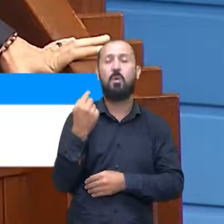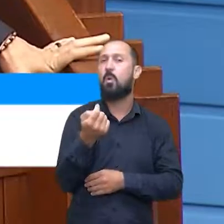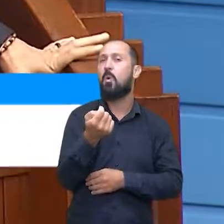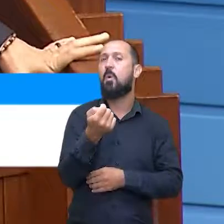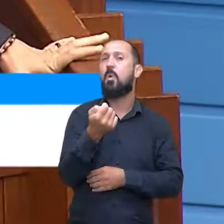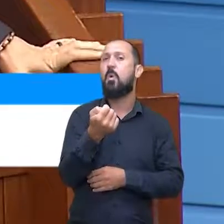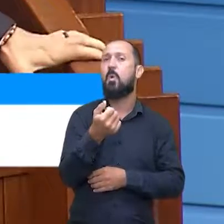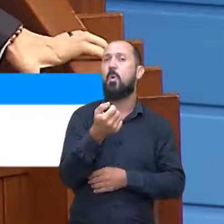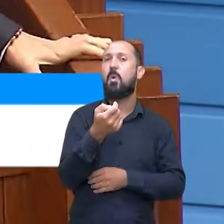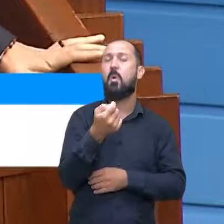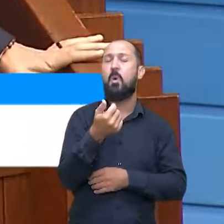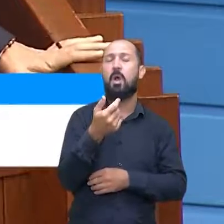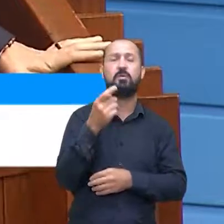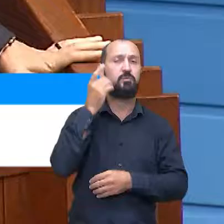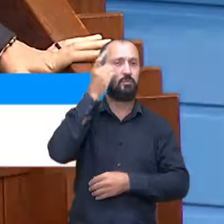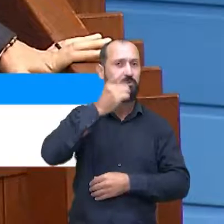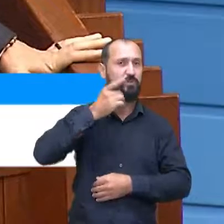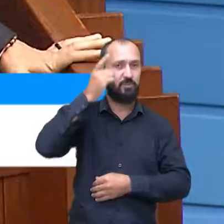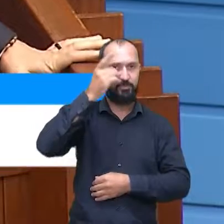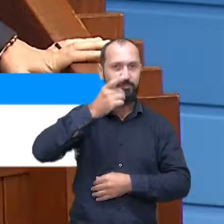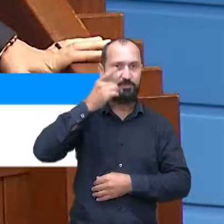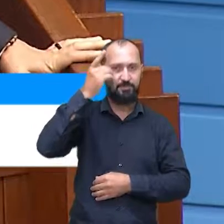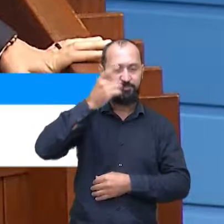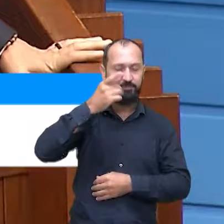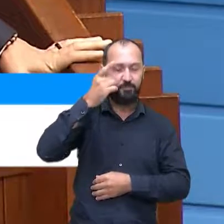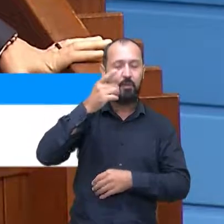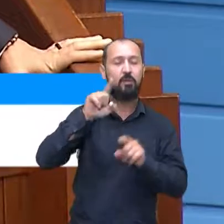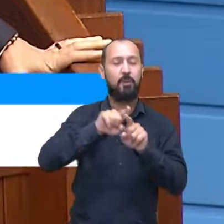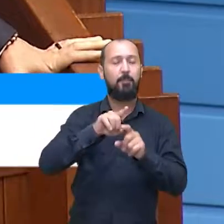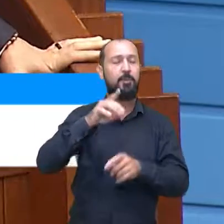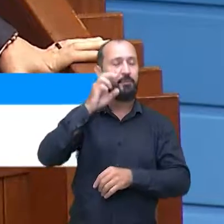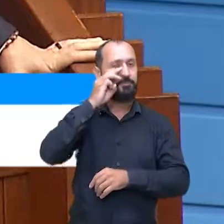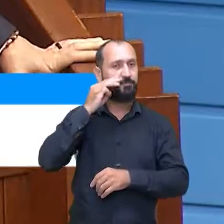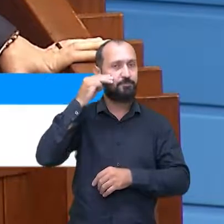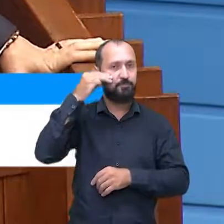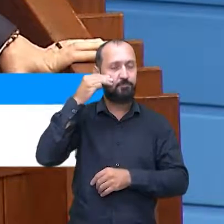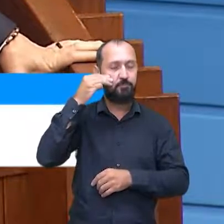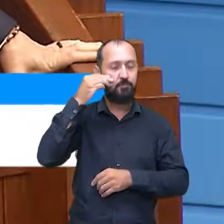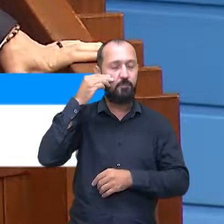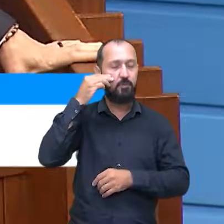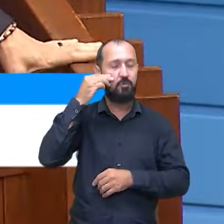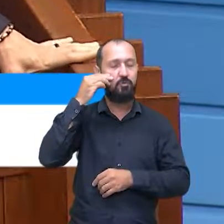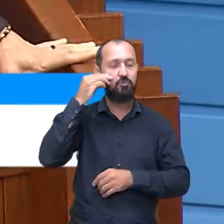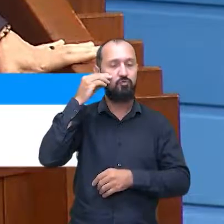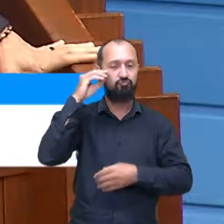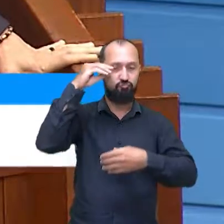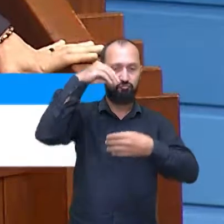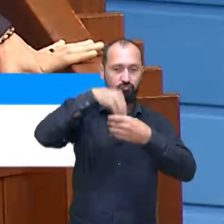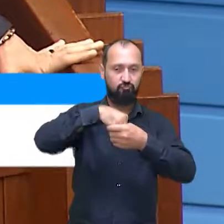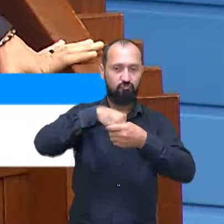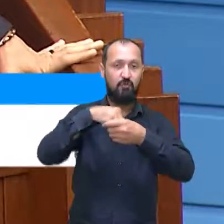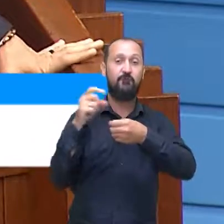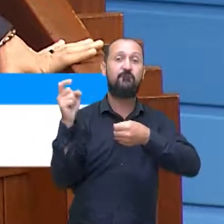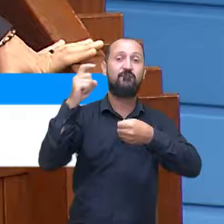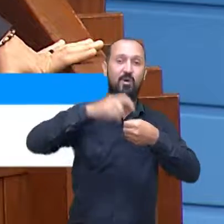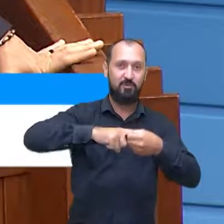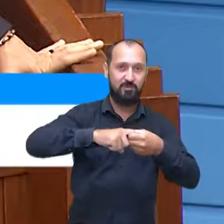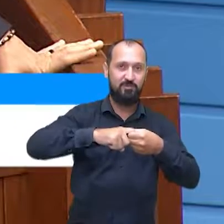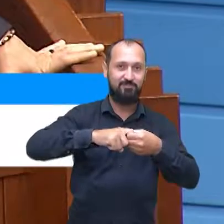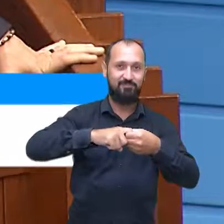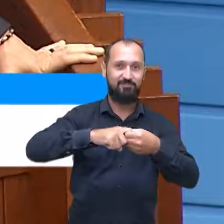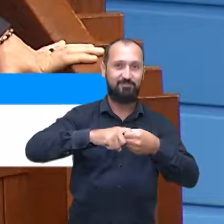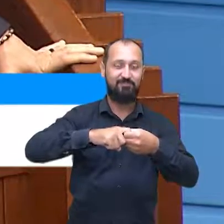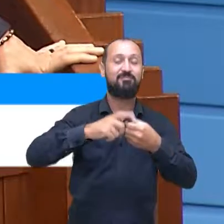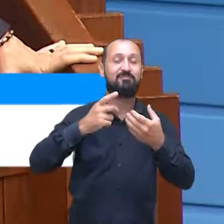estaremos praticamente todos os deputados e a deputada Mara, né, de volta, o que é muito